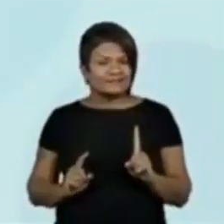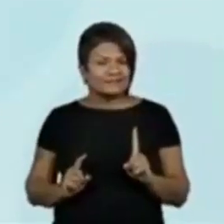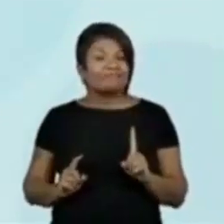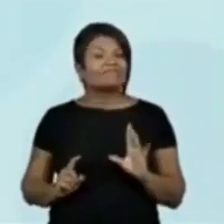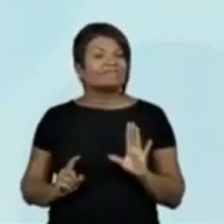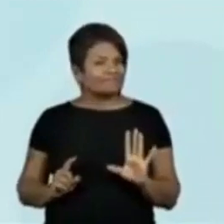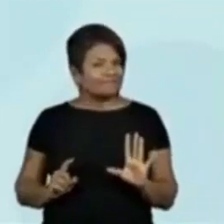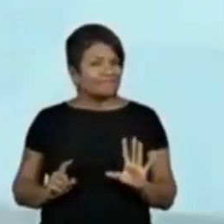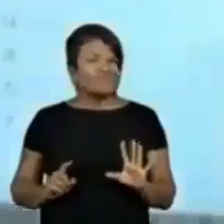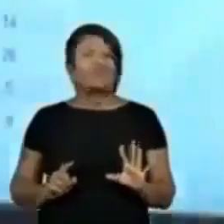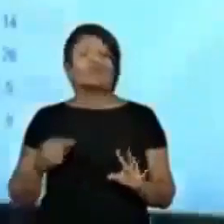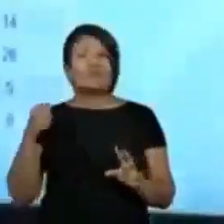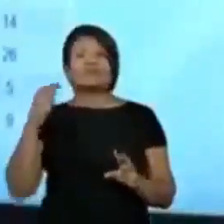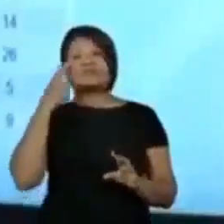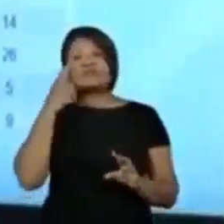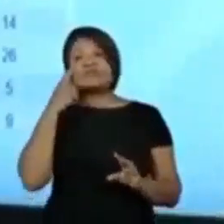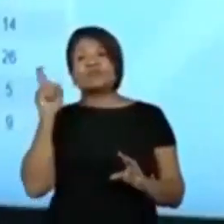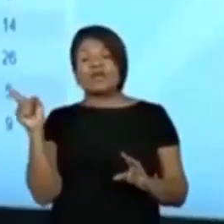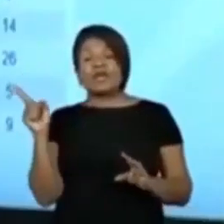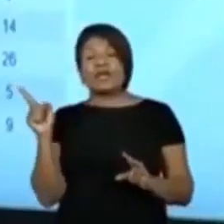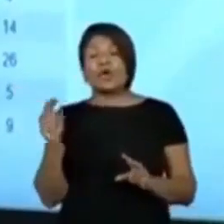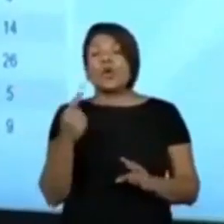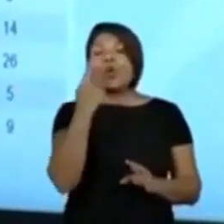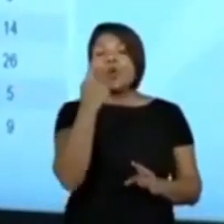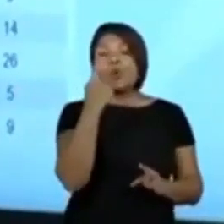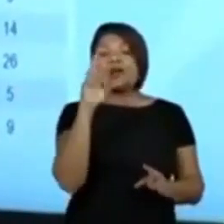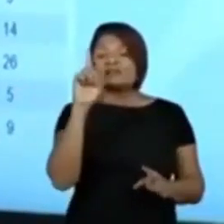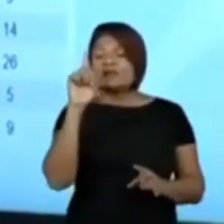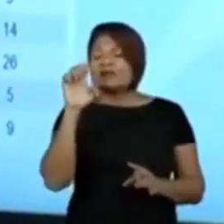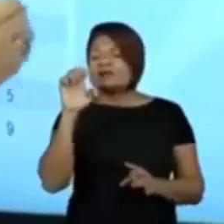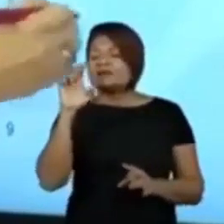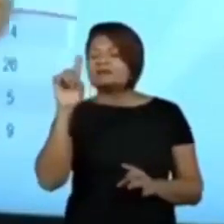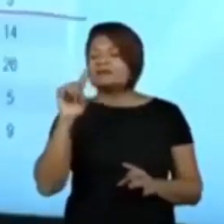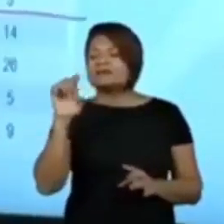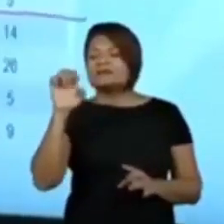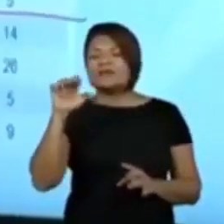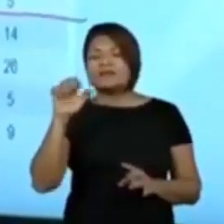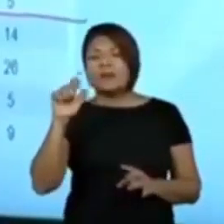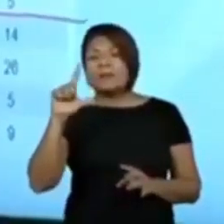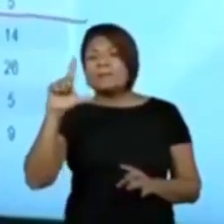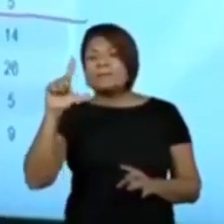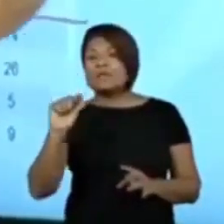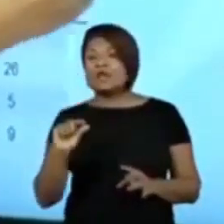tenham menos de uma dezena.